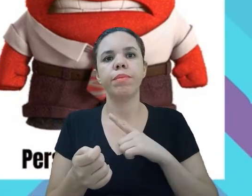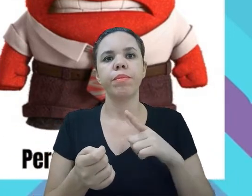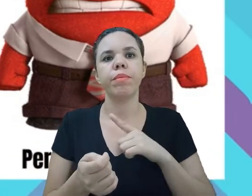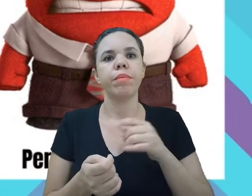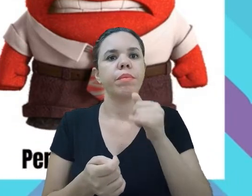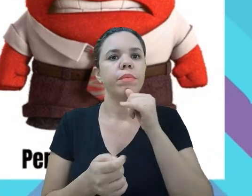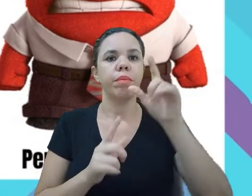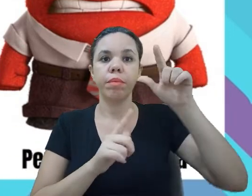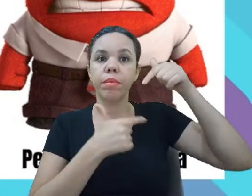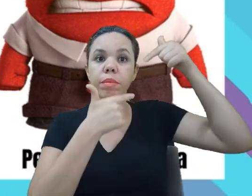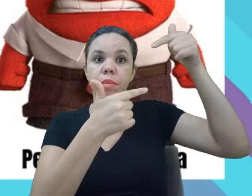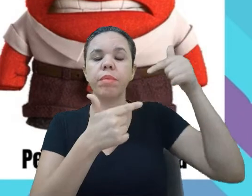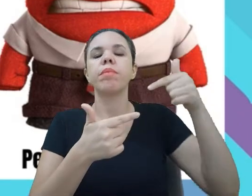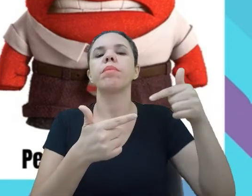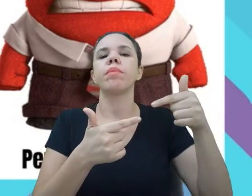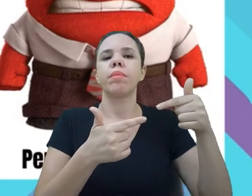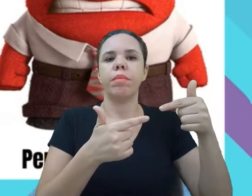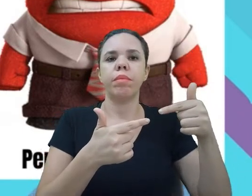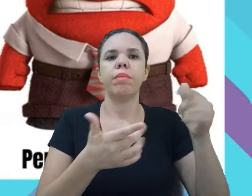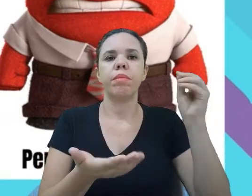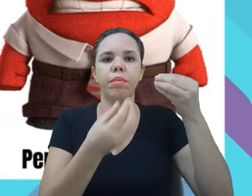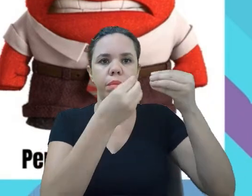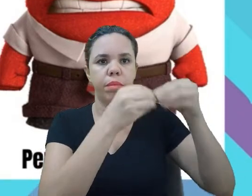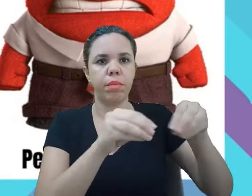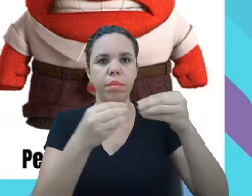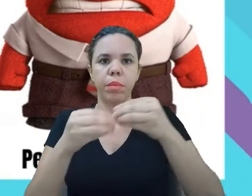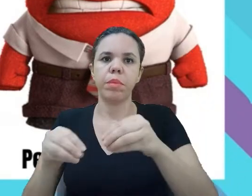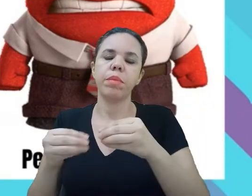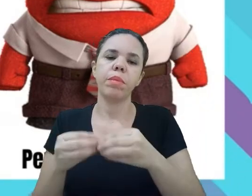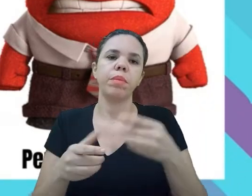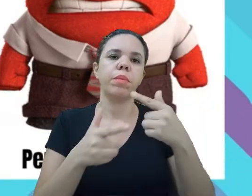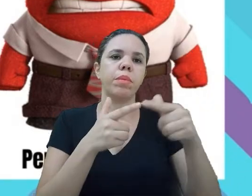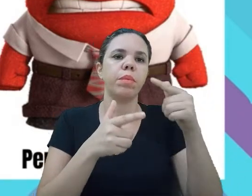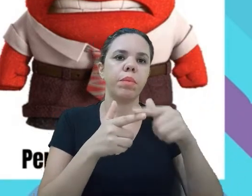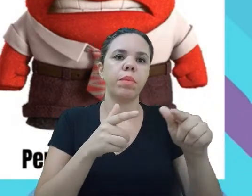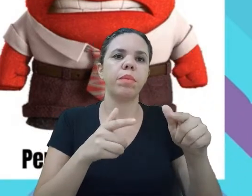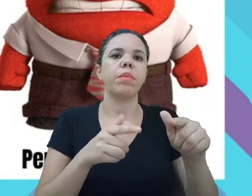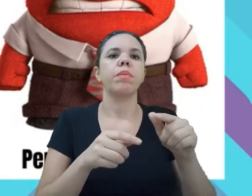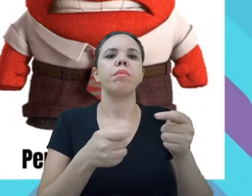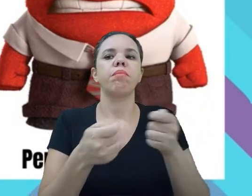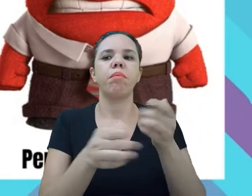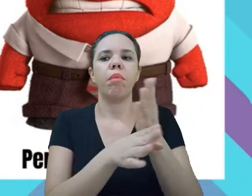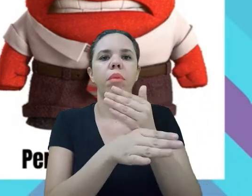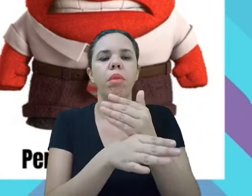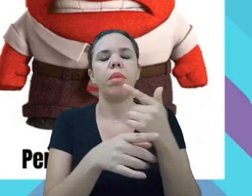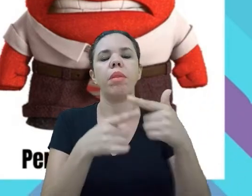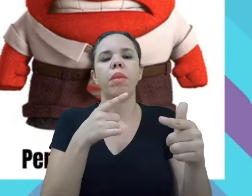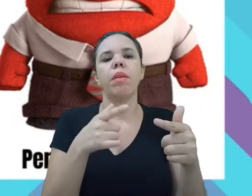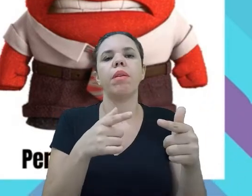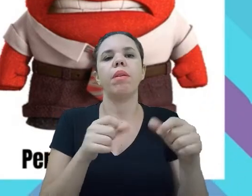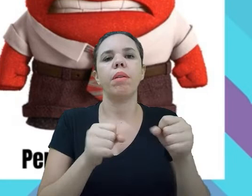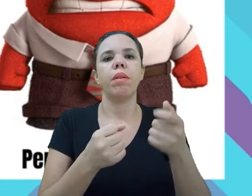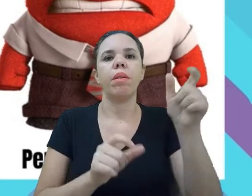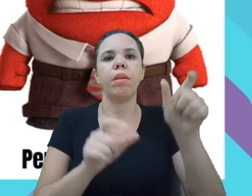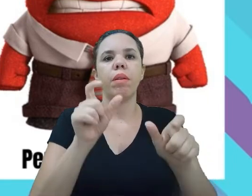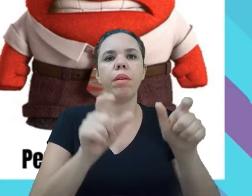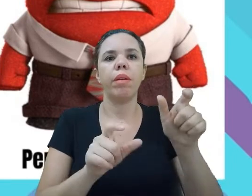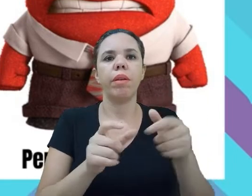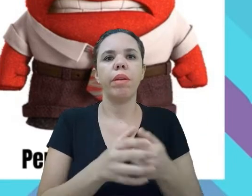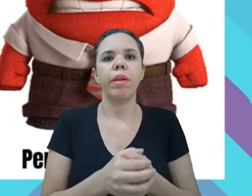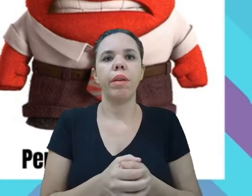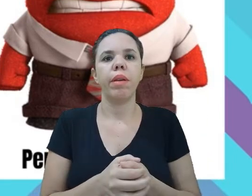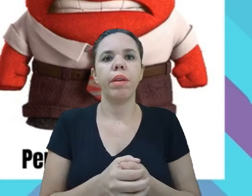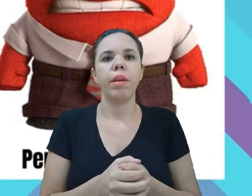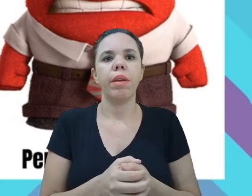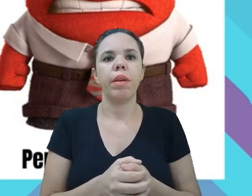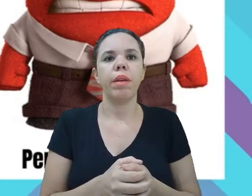aos infortúnios da vida. No filme Divertidamente, essa característica fica bem evidente, pois a todo